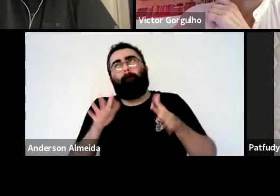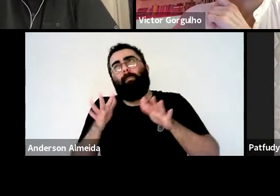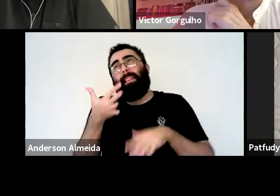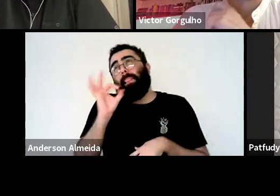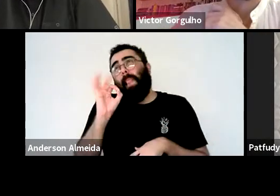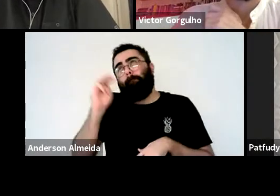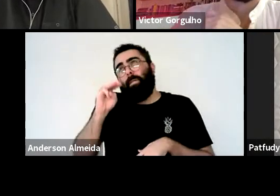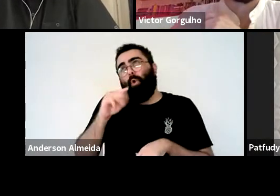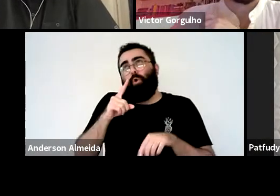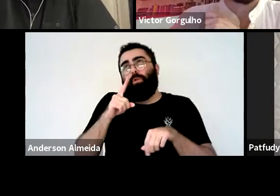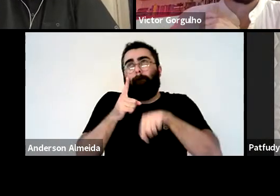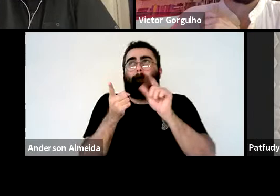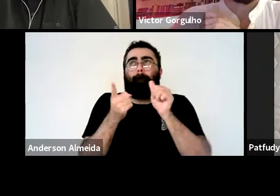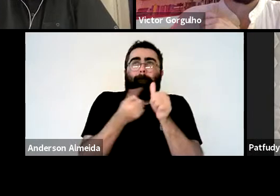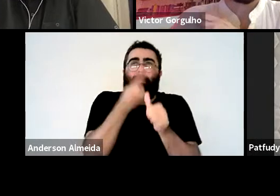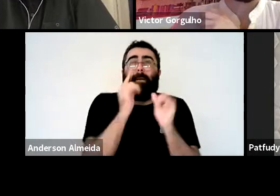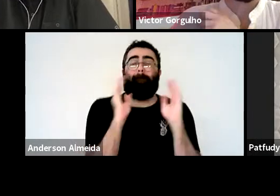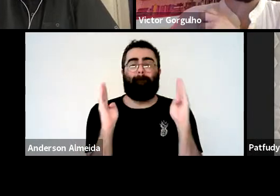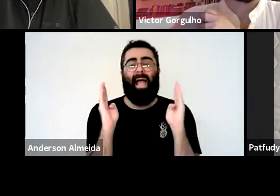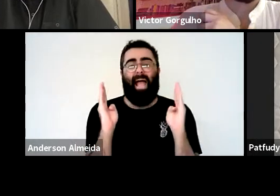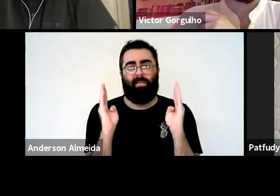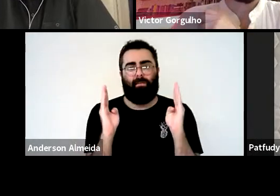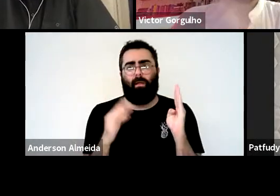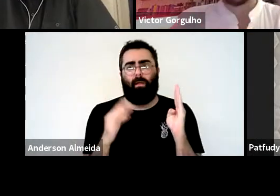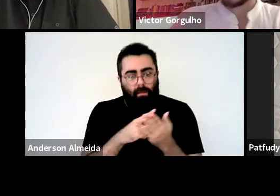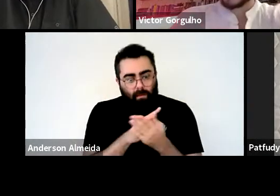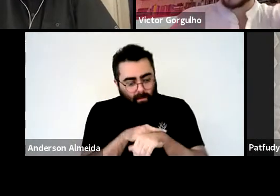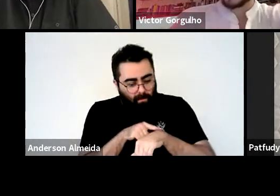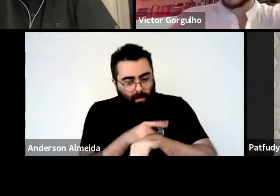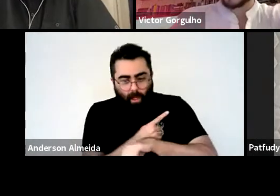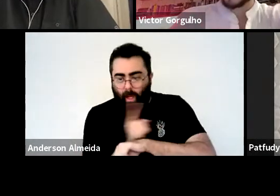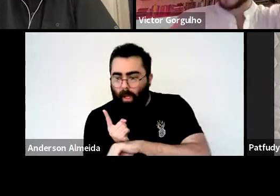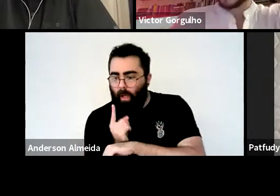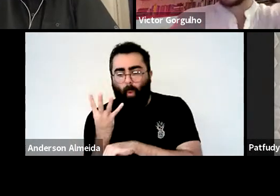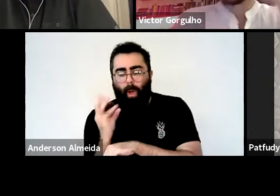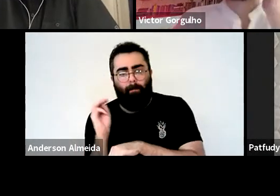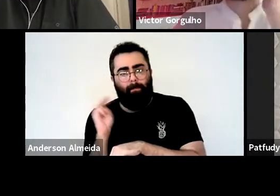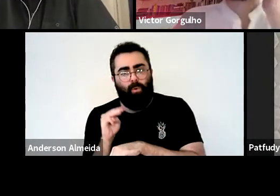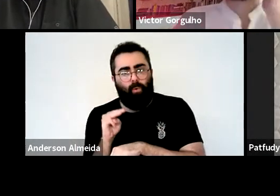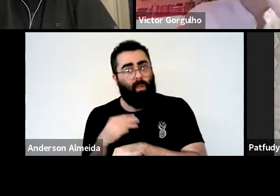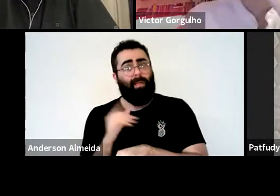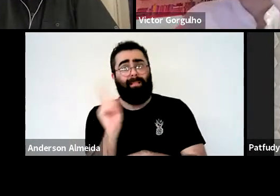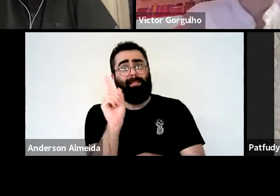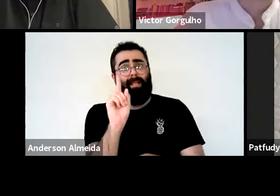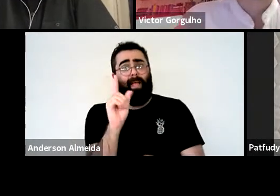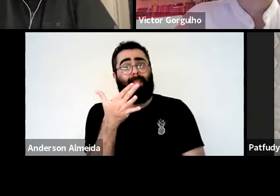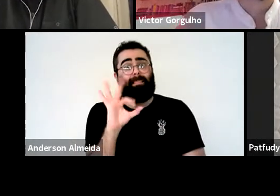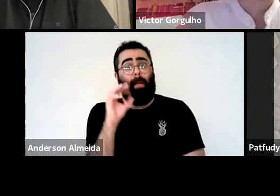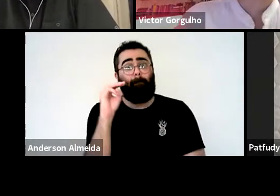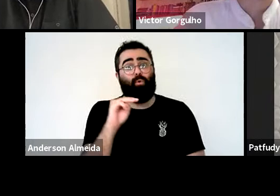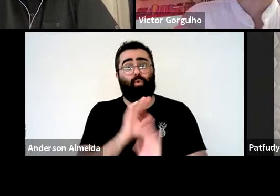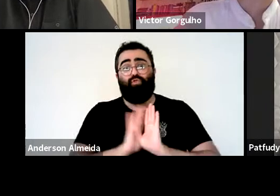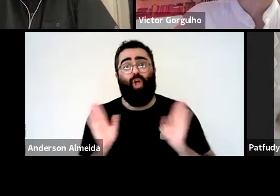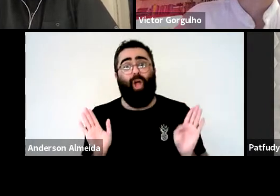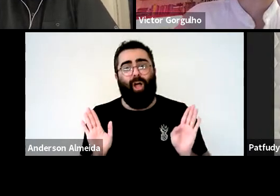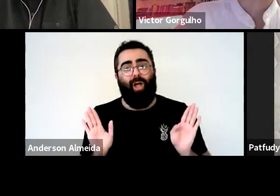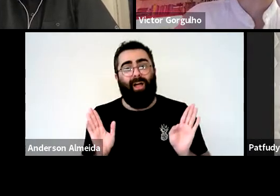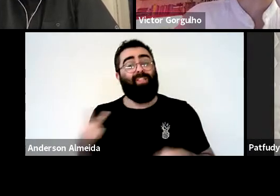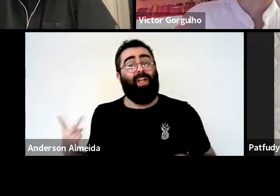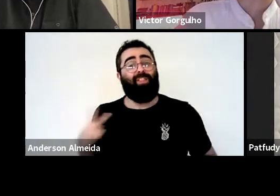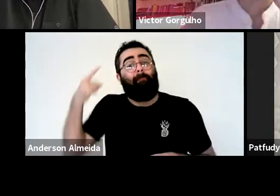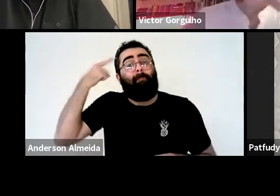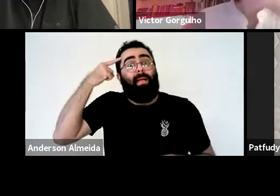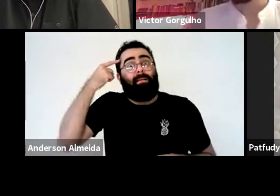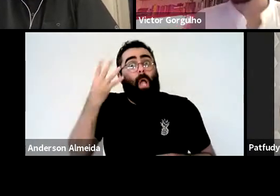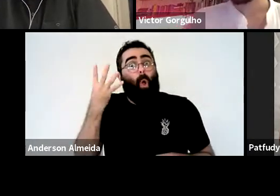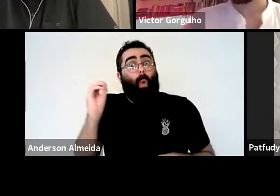e amigo, hoje dura 40, né? A gente olha o relógio e foi tipo, foi 10. A gente perde, tipo, fato a dimensão, enfim, dessa